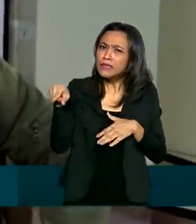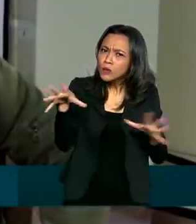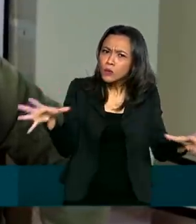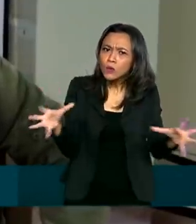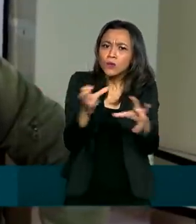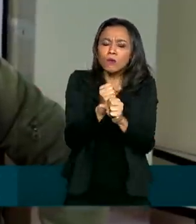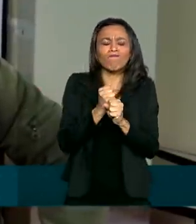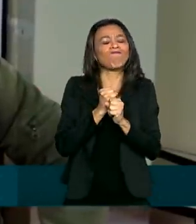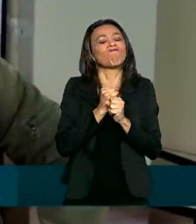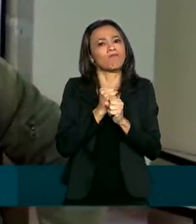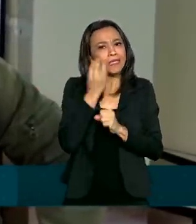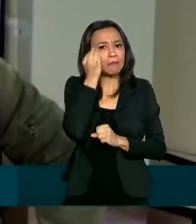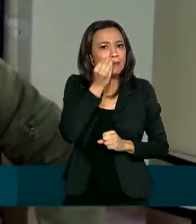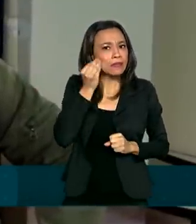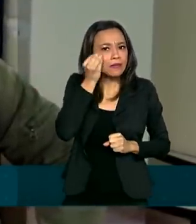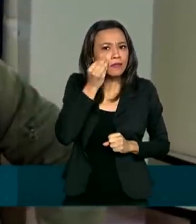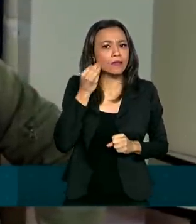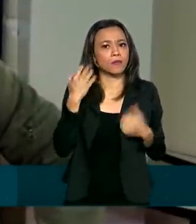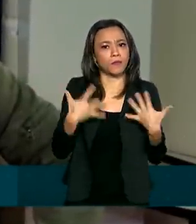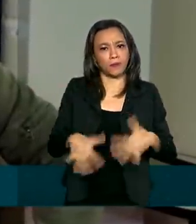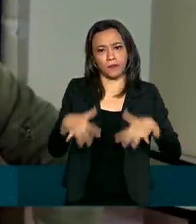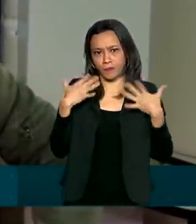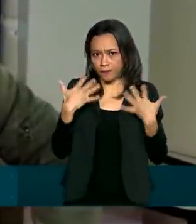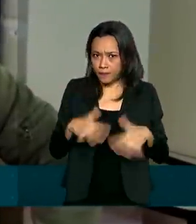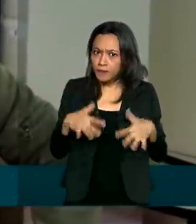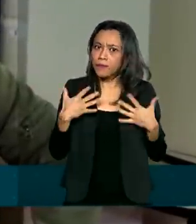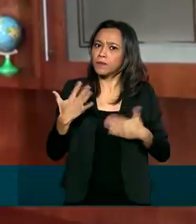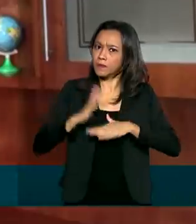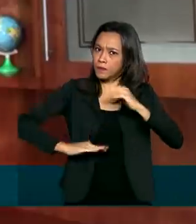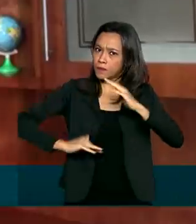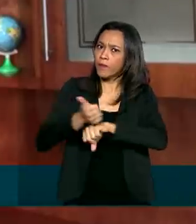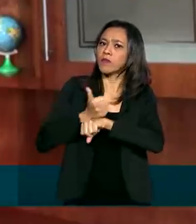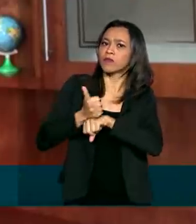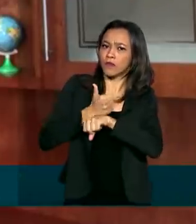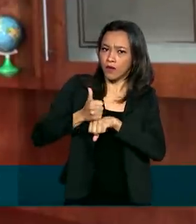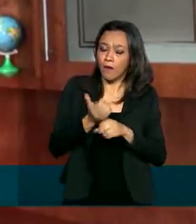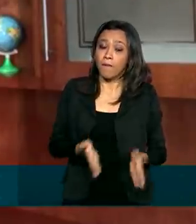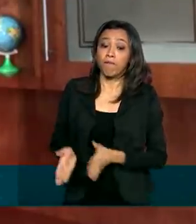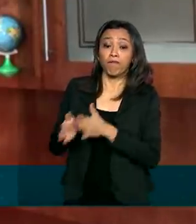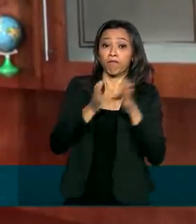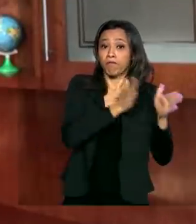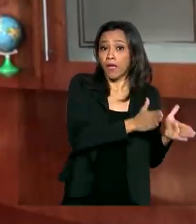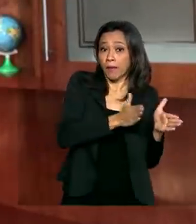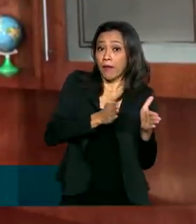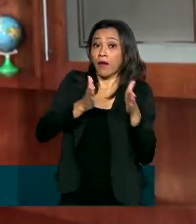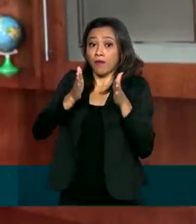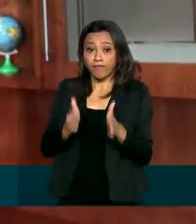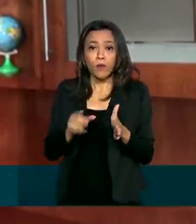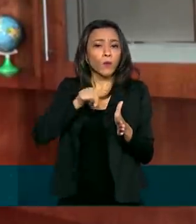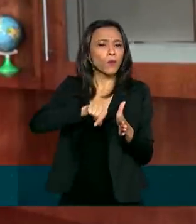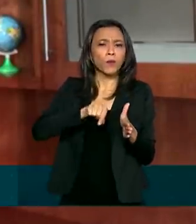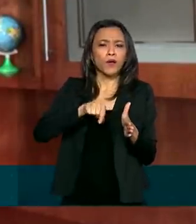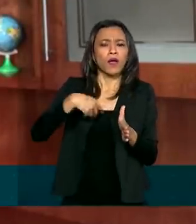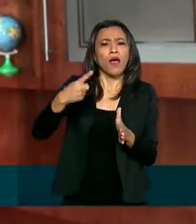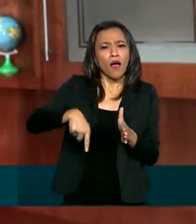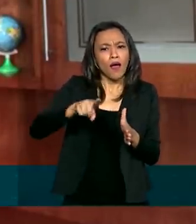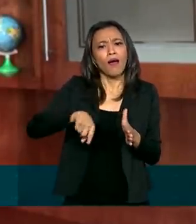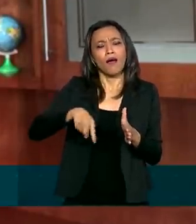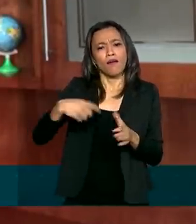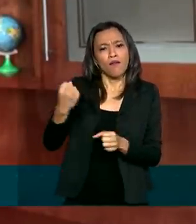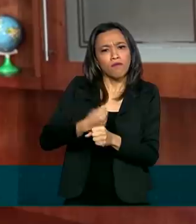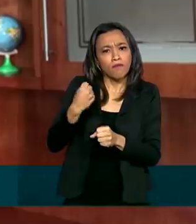experiência muito profissional. A próxima fase será a construção de novos